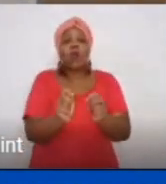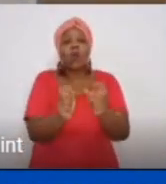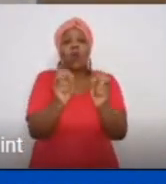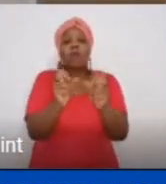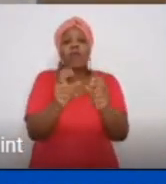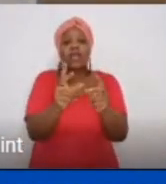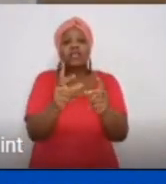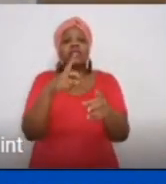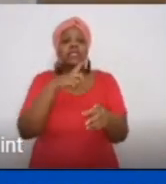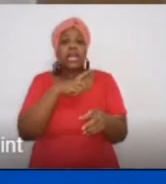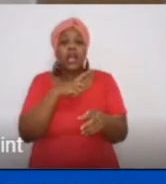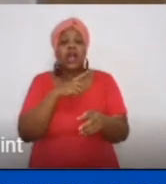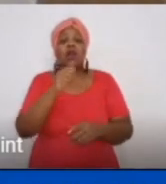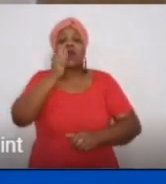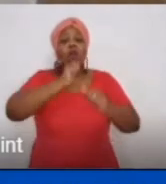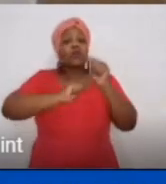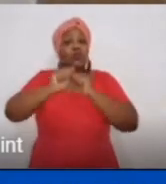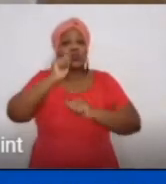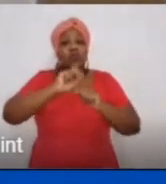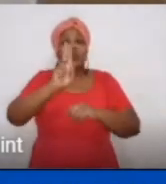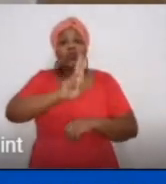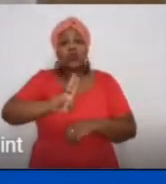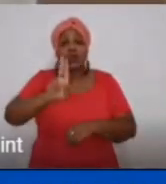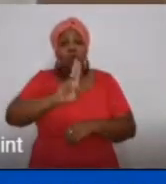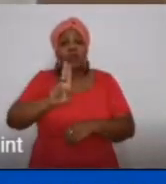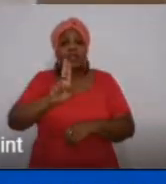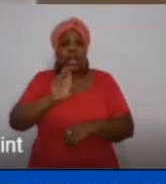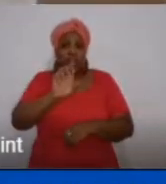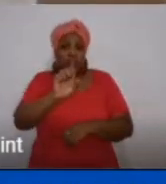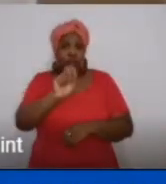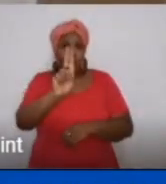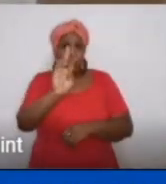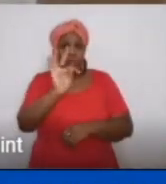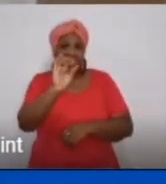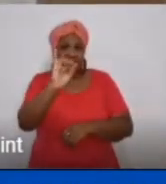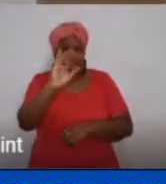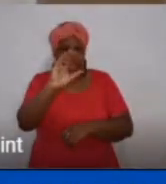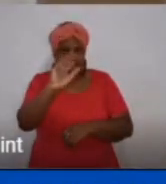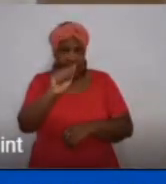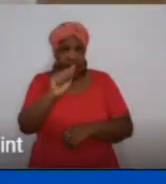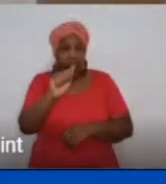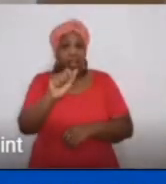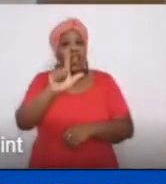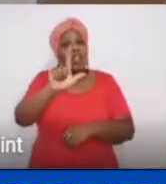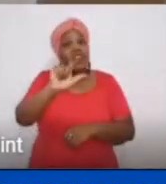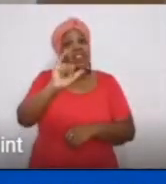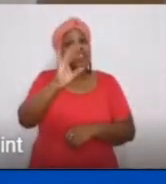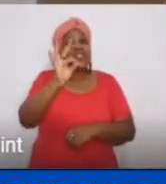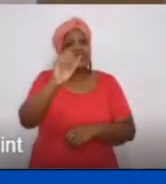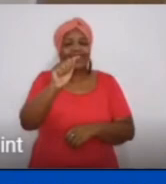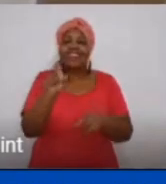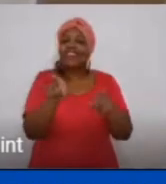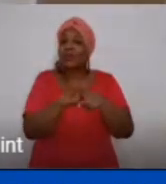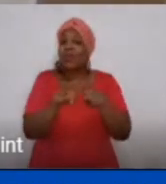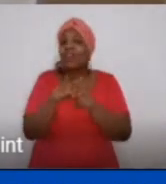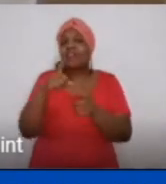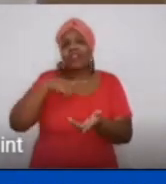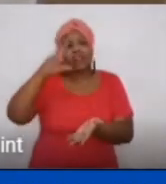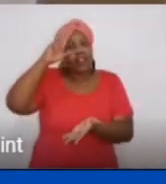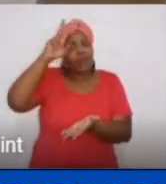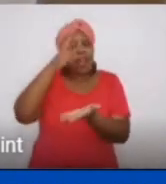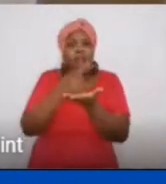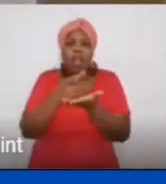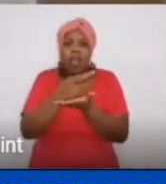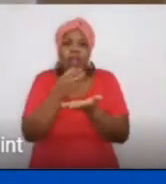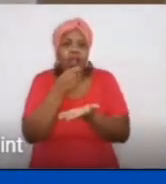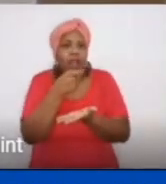lícitas ou ilícitas, né? No caso das substâncias lícitas, nós temos uma produção de fármacos e existe toda uma